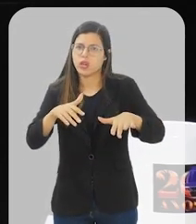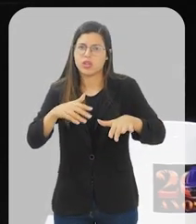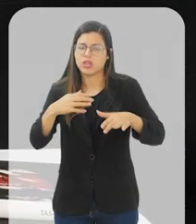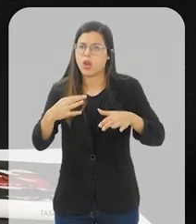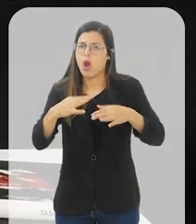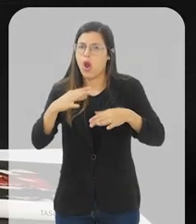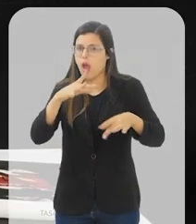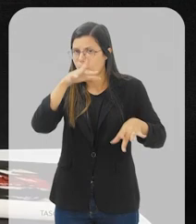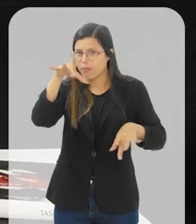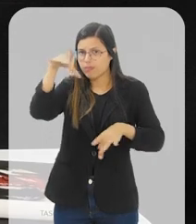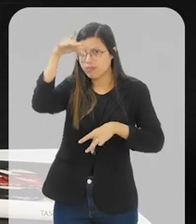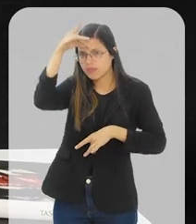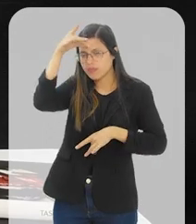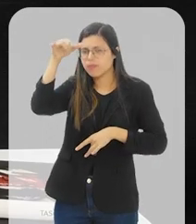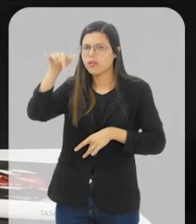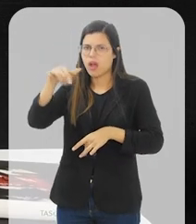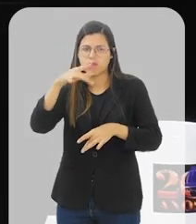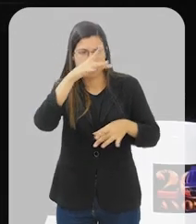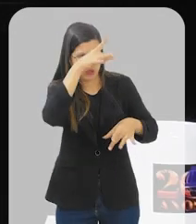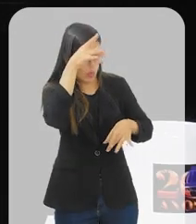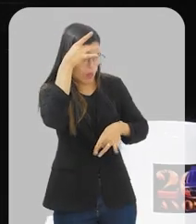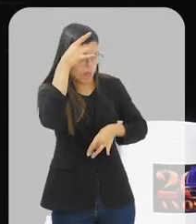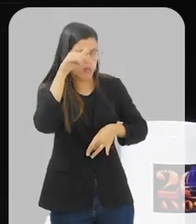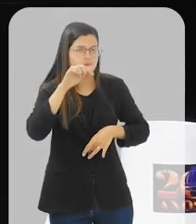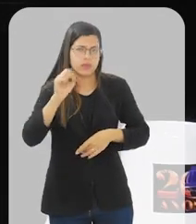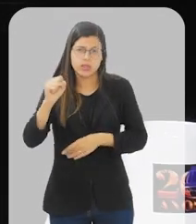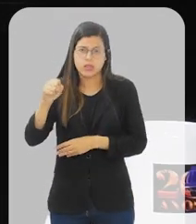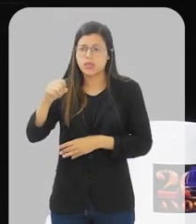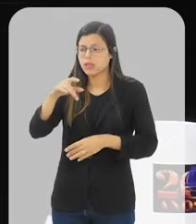Você incorpora o personagem. Lá eu incorporo o personagem.